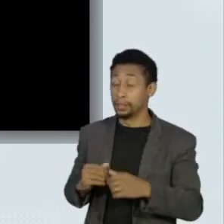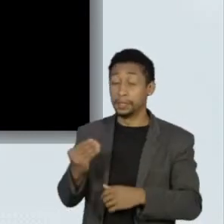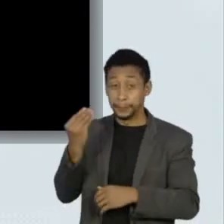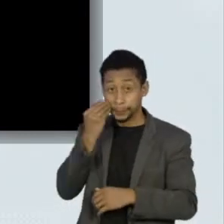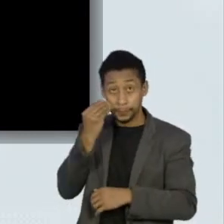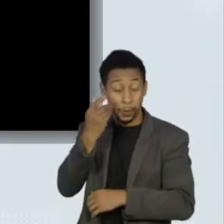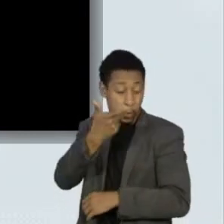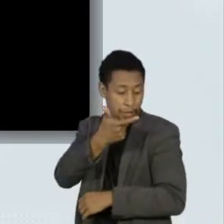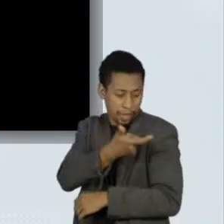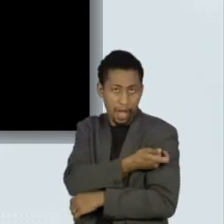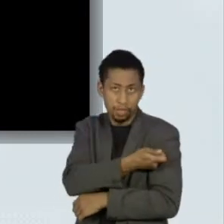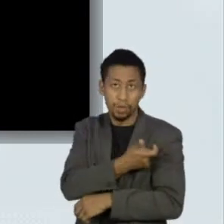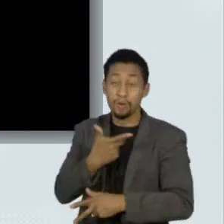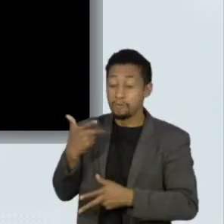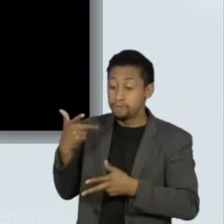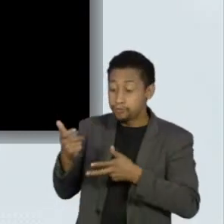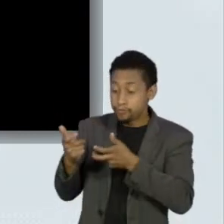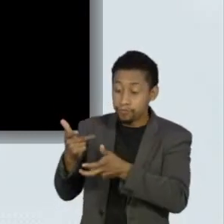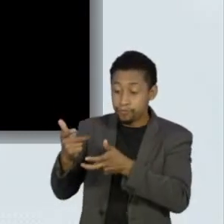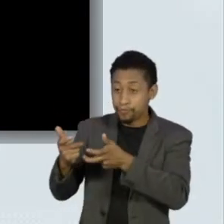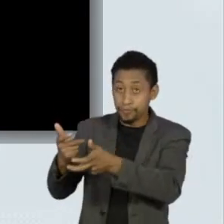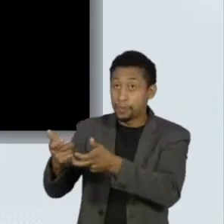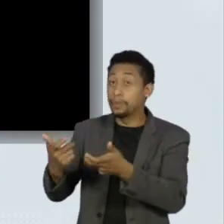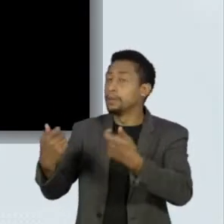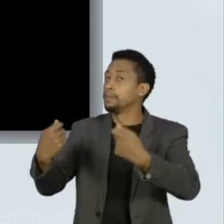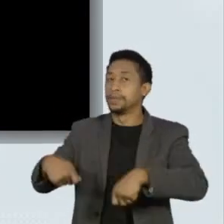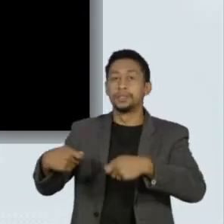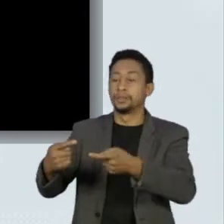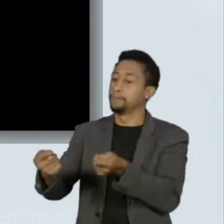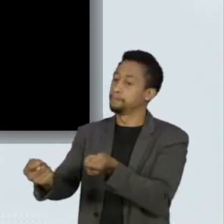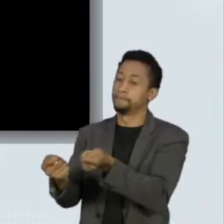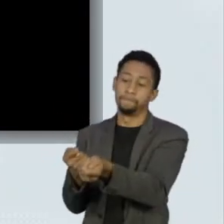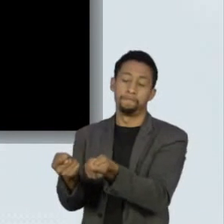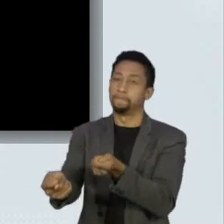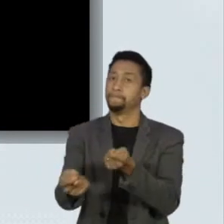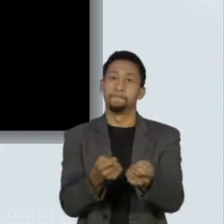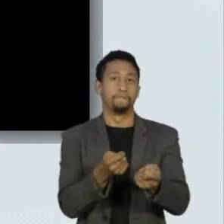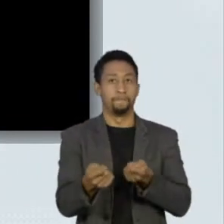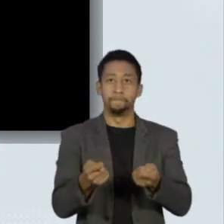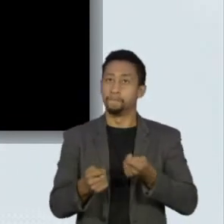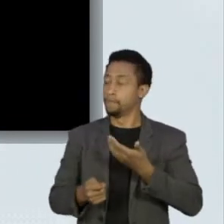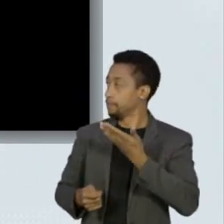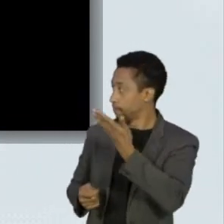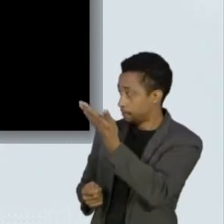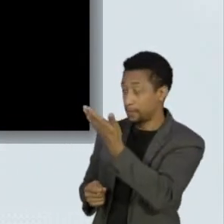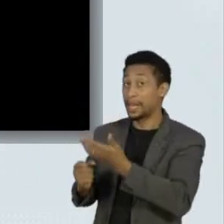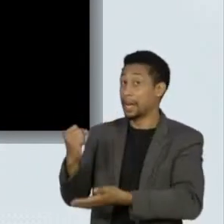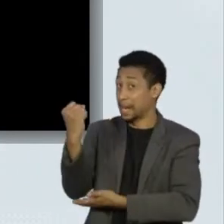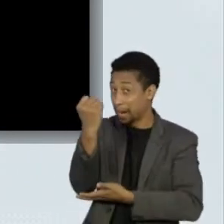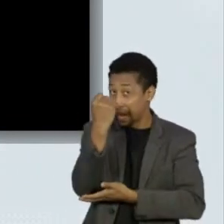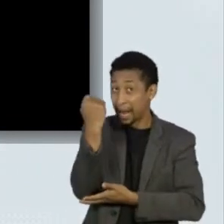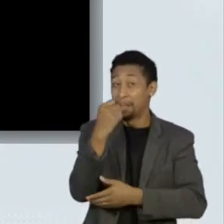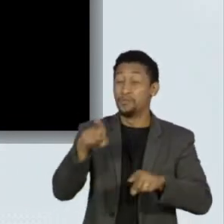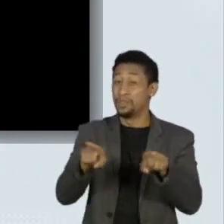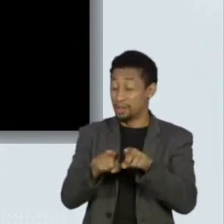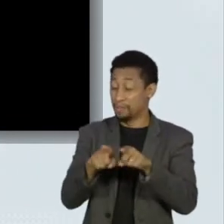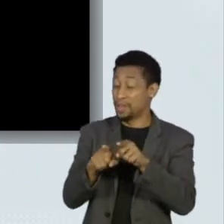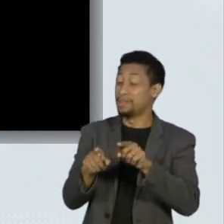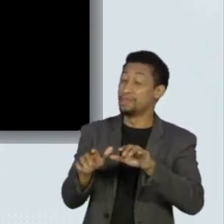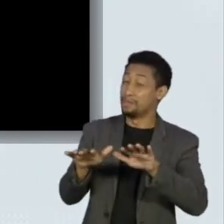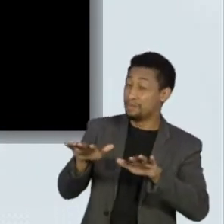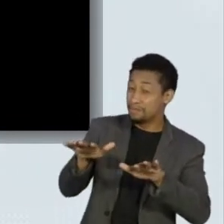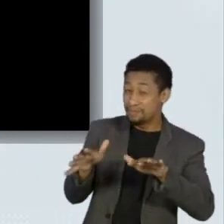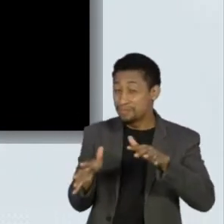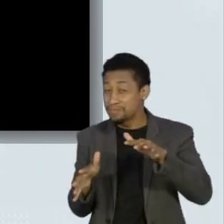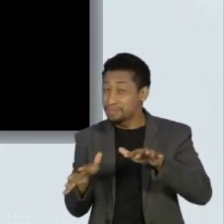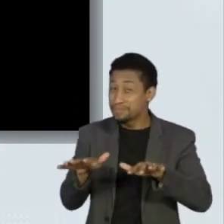O que nós precisamos é uma vacina que controle esses casos moderados e graves. Isso já nos deixaria